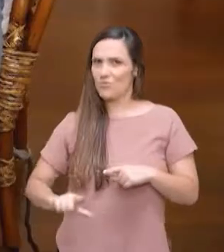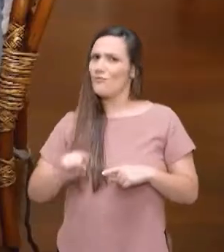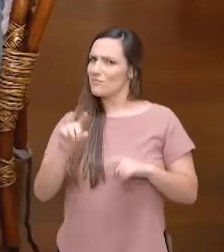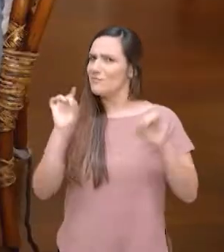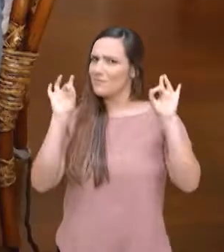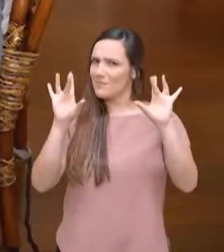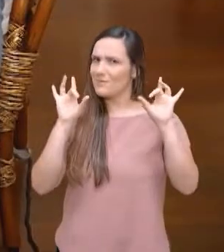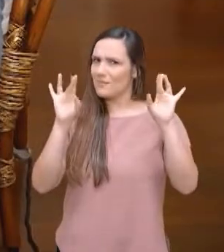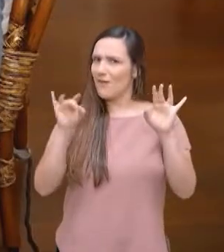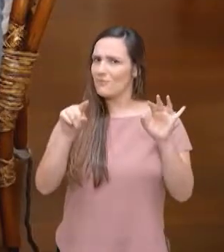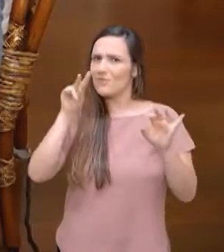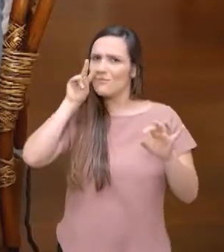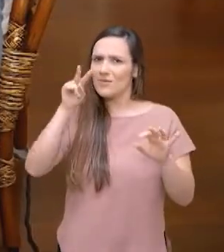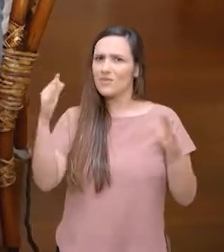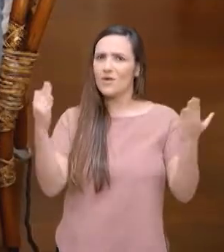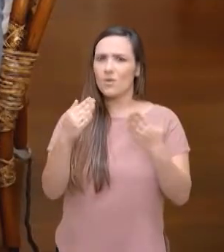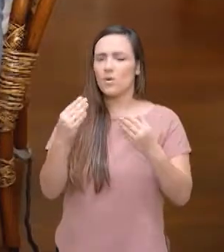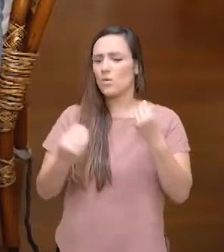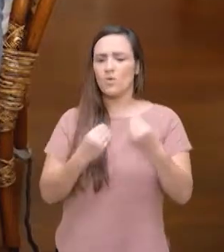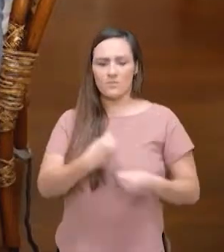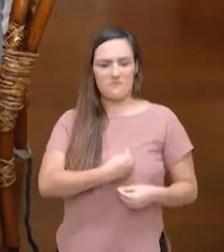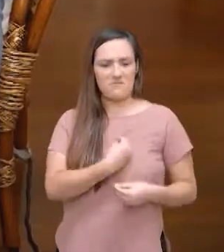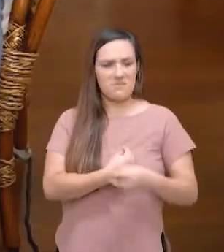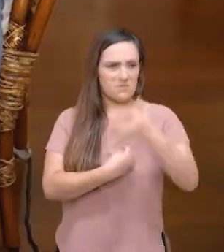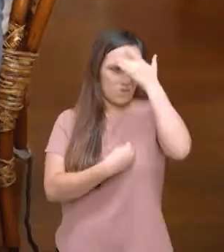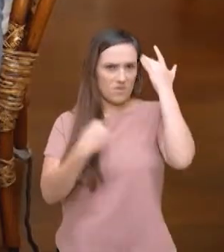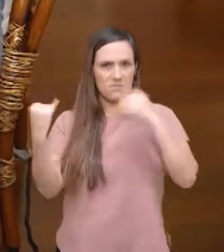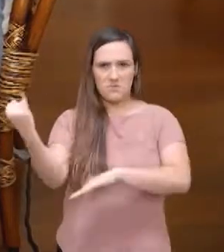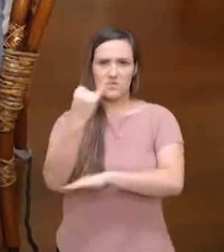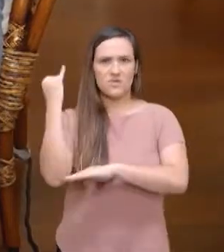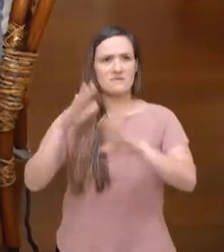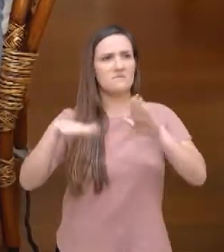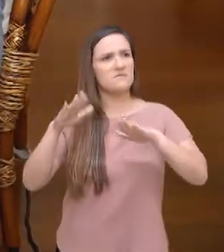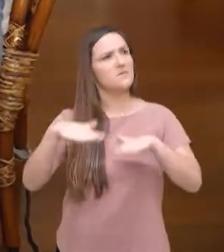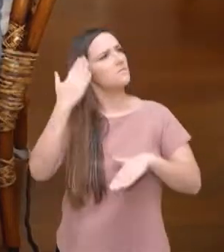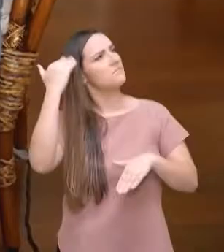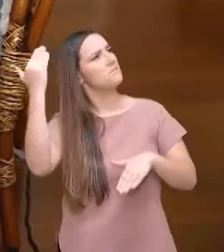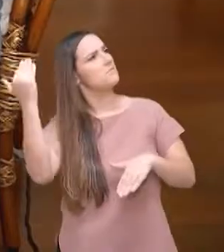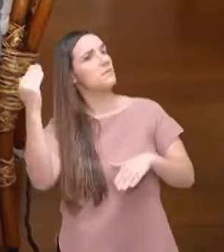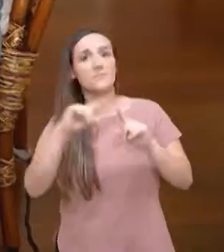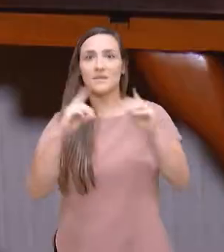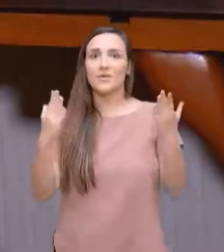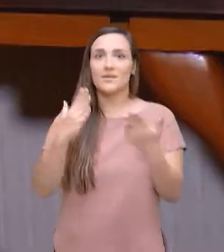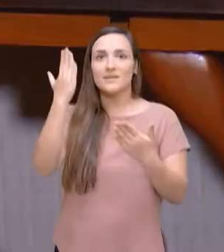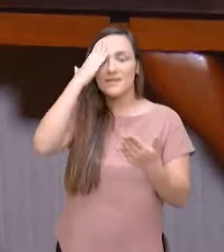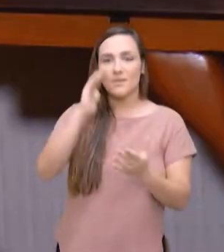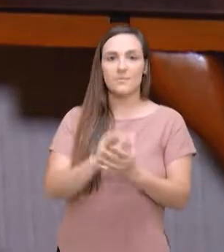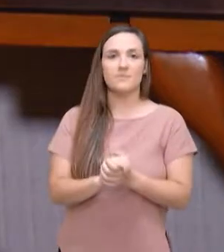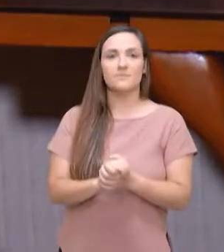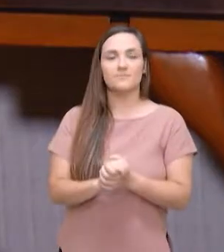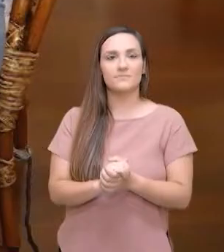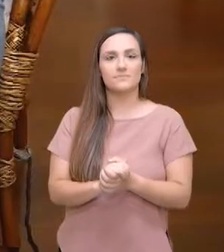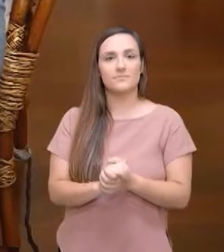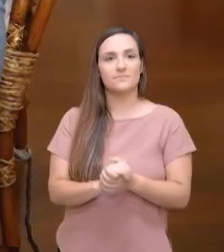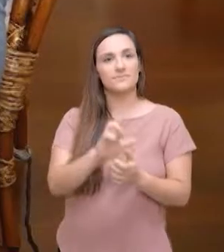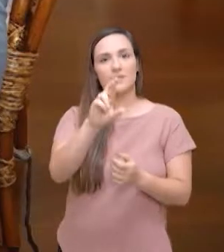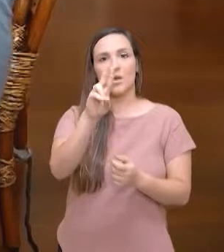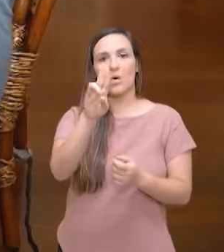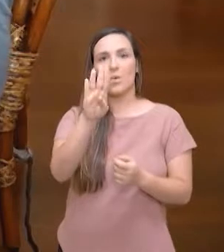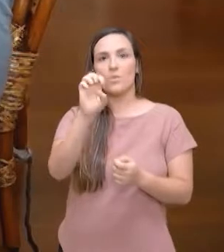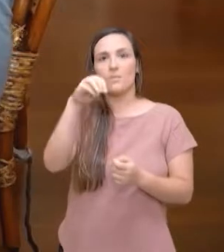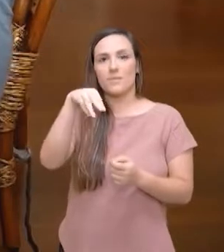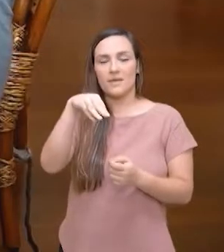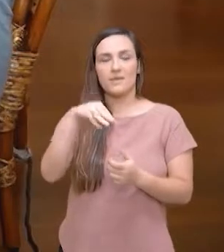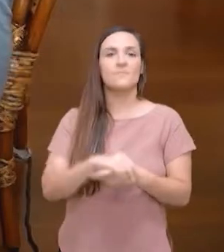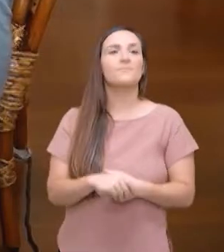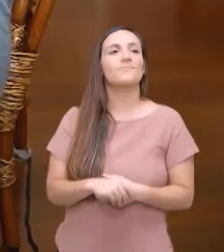sabendo detalhes da vida nacional, de personalidades que você ouviu falar. O Dr. Rubem conviveu com essas pessoas. Dr. Rubem, vamos